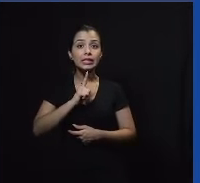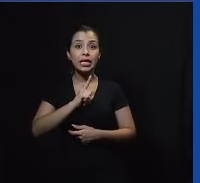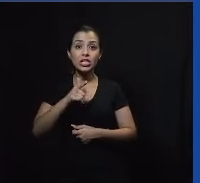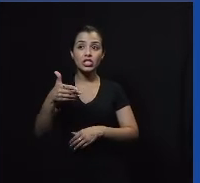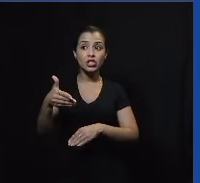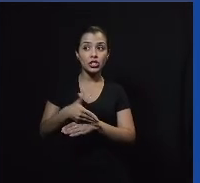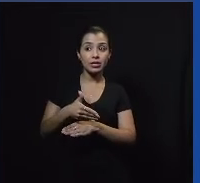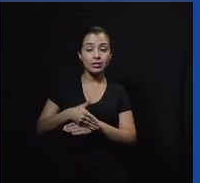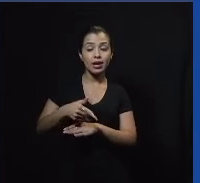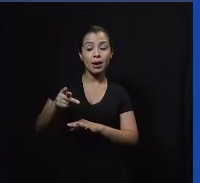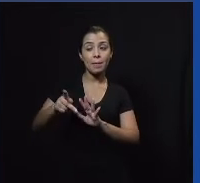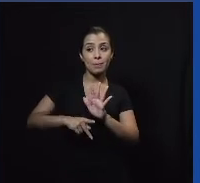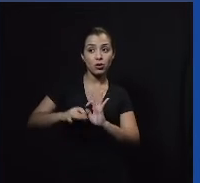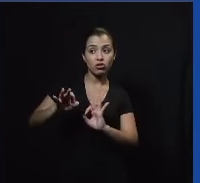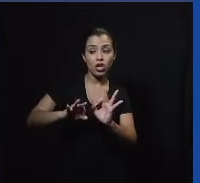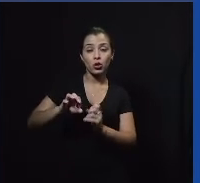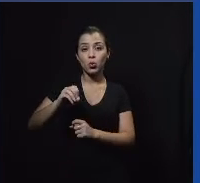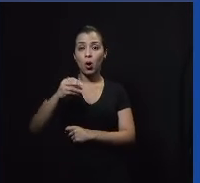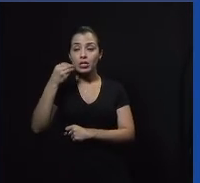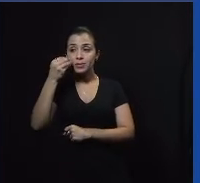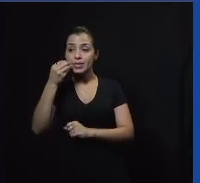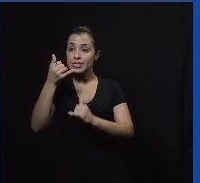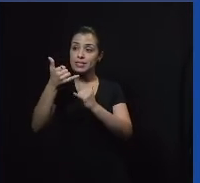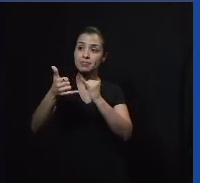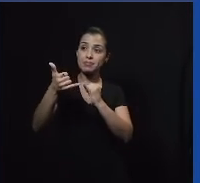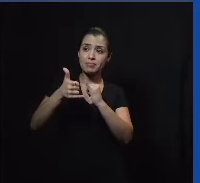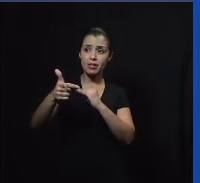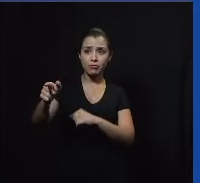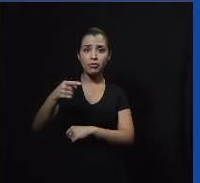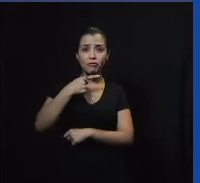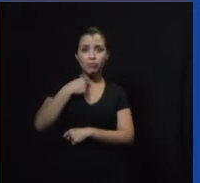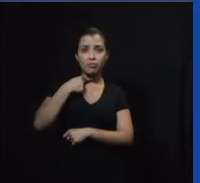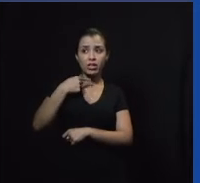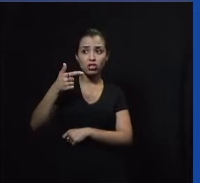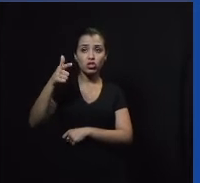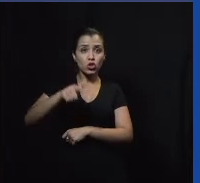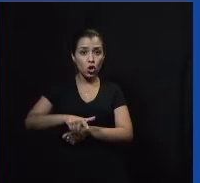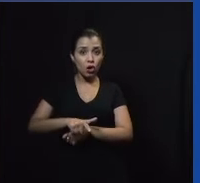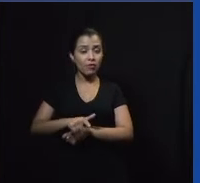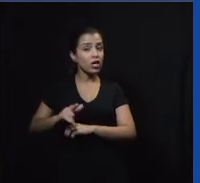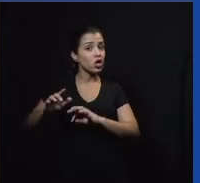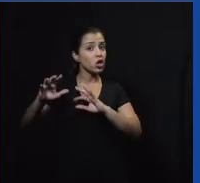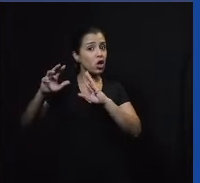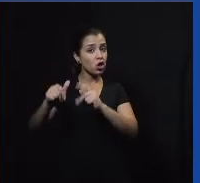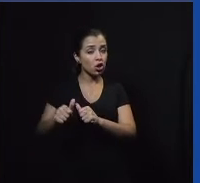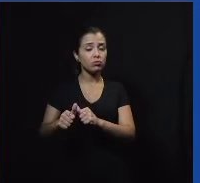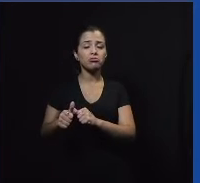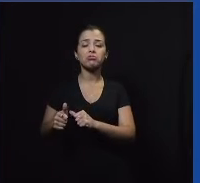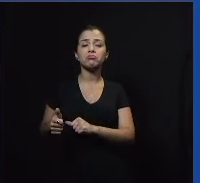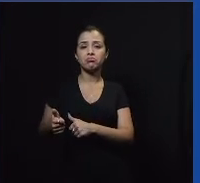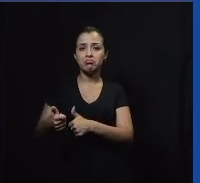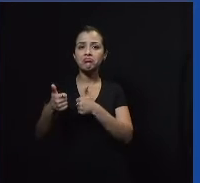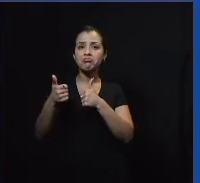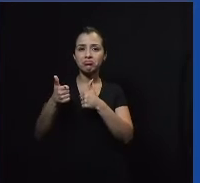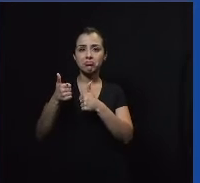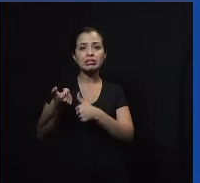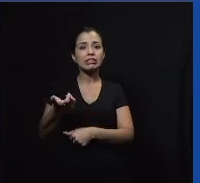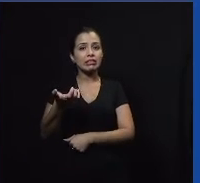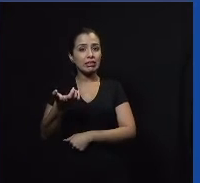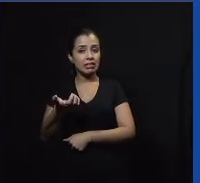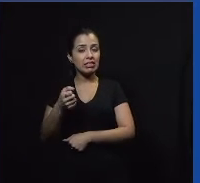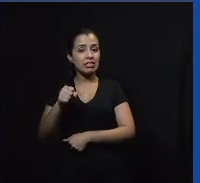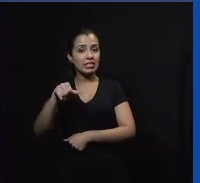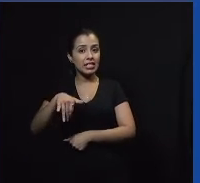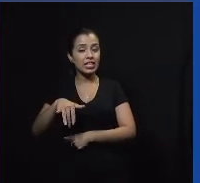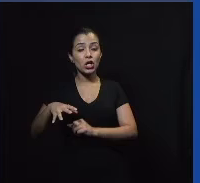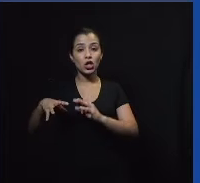de alguma experiência desse tipo, ou de uma experiência que aprofundasse um pouco mais esse engajamento, e a resposta foi bastante positiva. Então, eles demonstraram